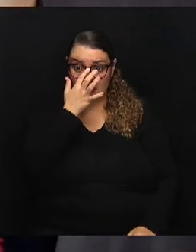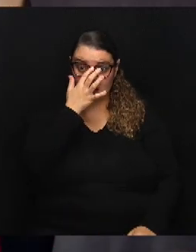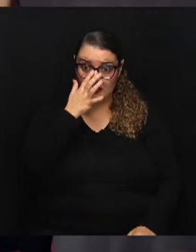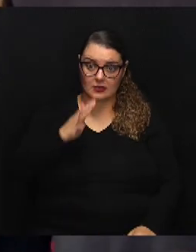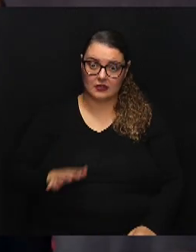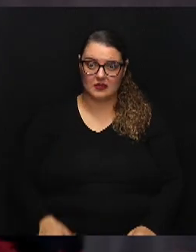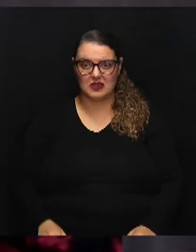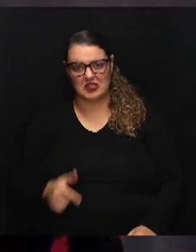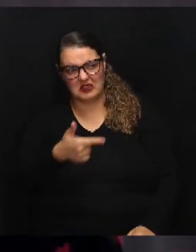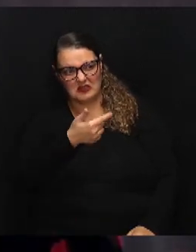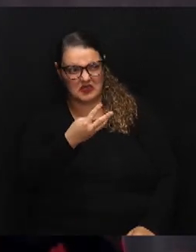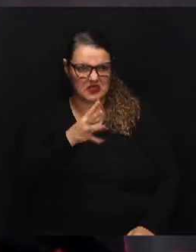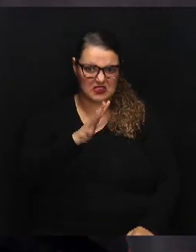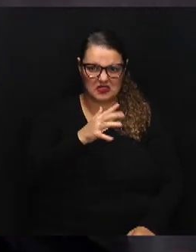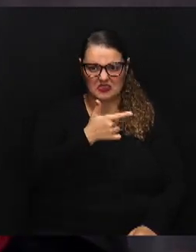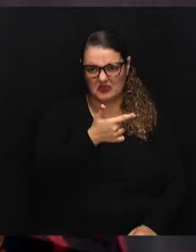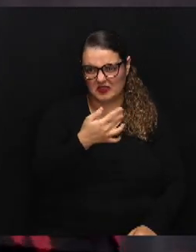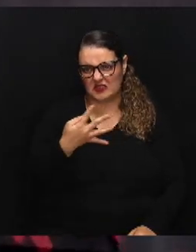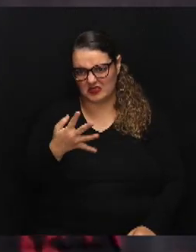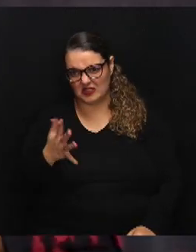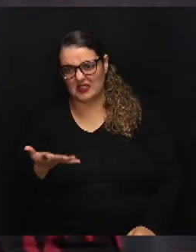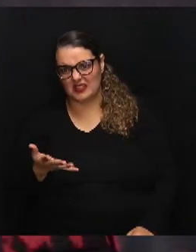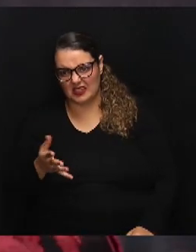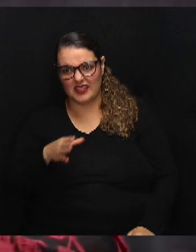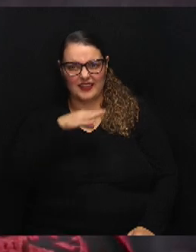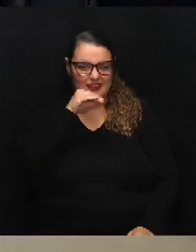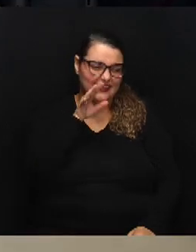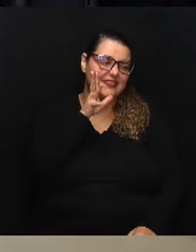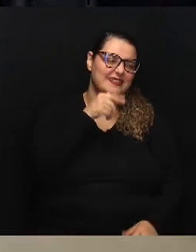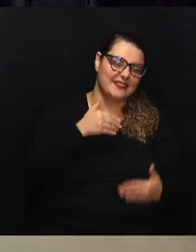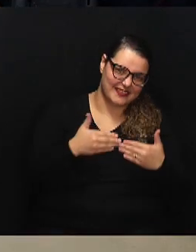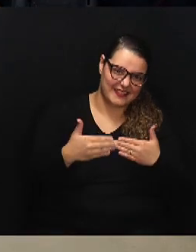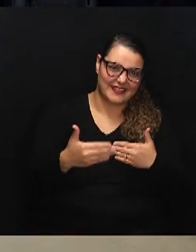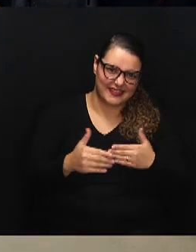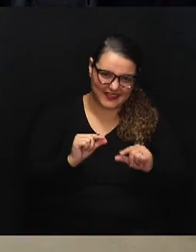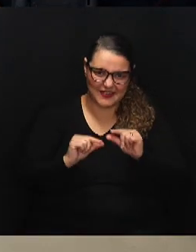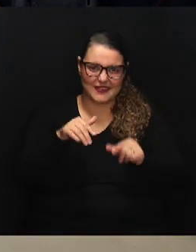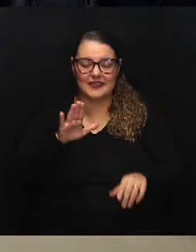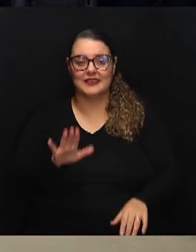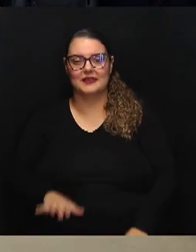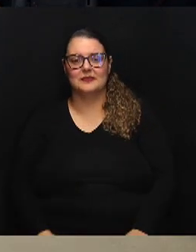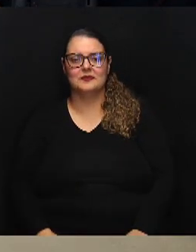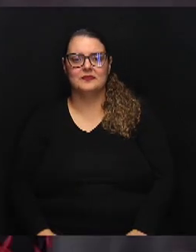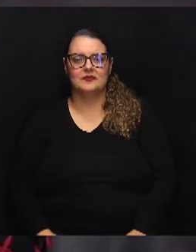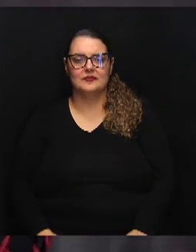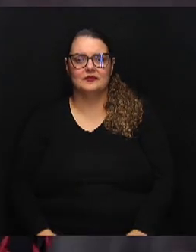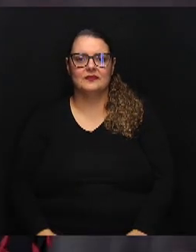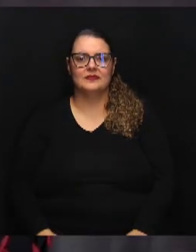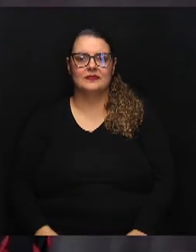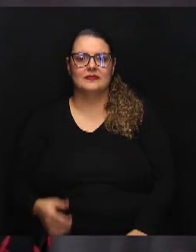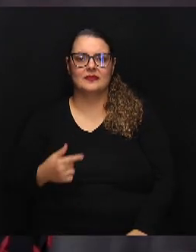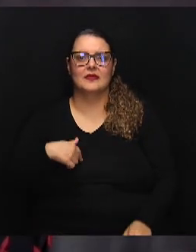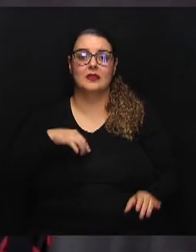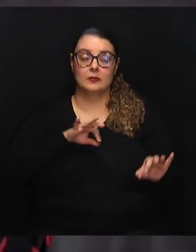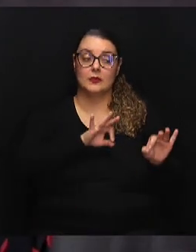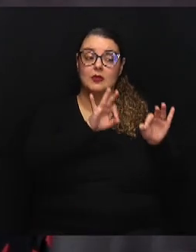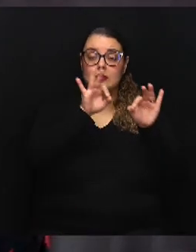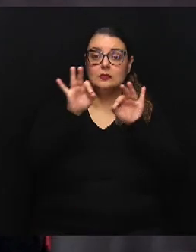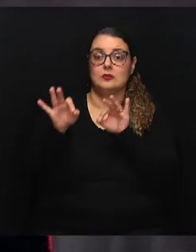23, 24 anos, demorou um pouquinho, a adolescência está se prolongando um pouco mais. Mas eu acompanho